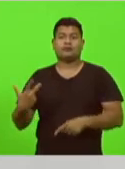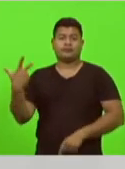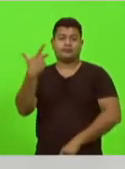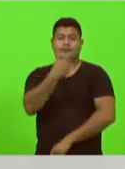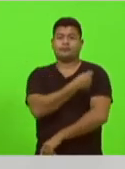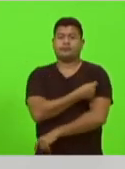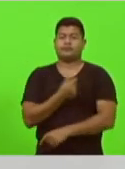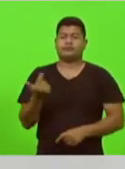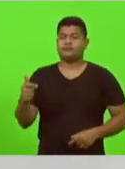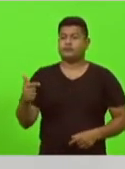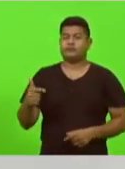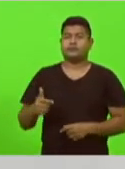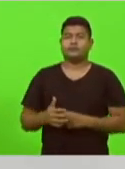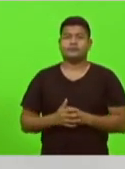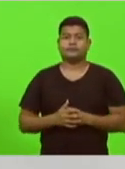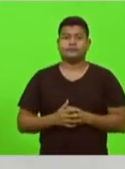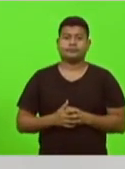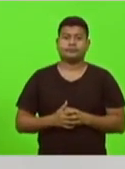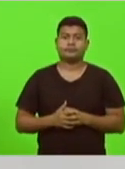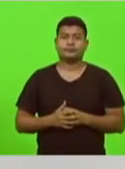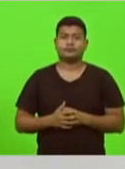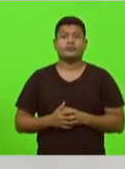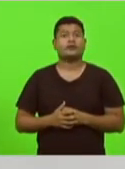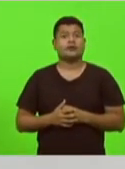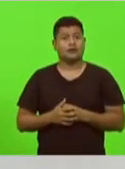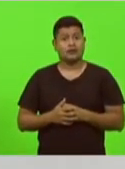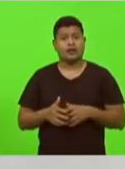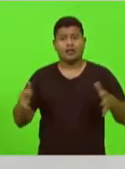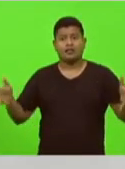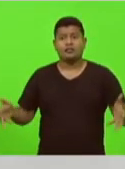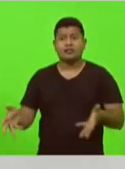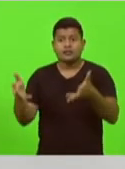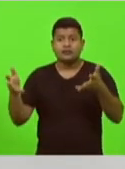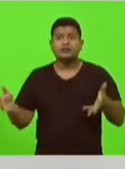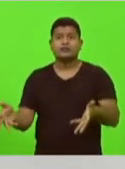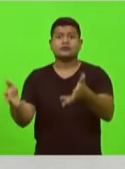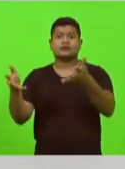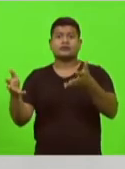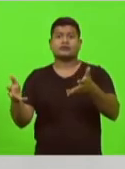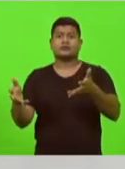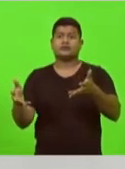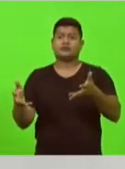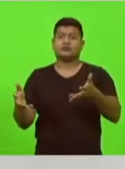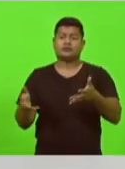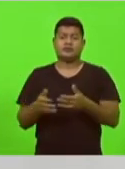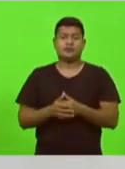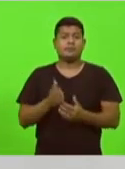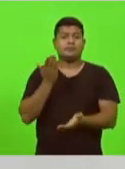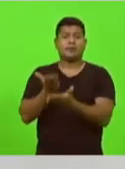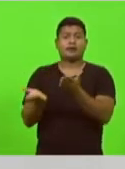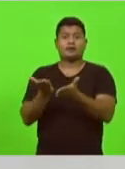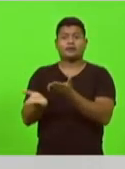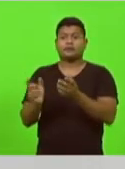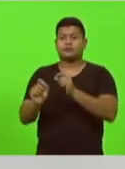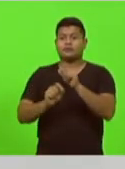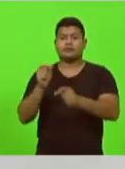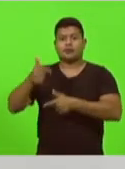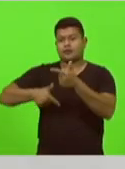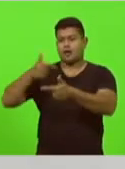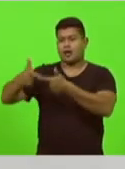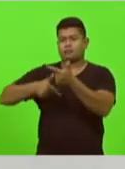tiveram a vacina. Grande incentivo, a pessoa perdeu a oportunidade de trabalhar,